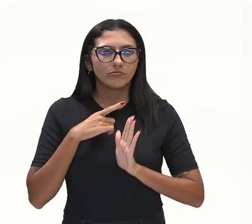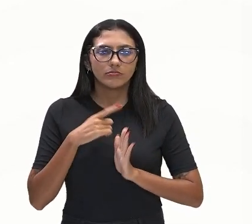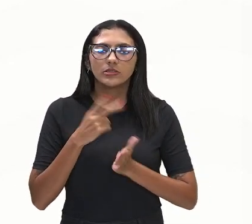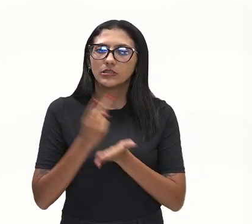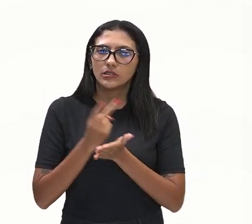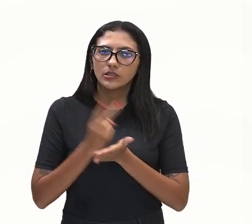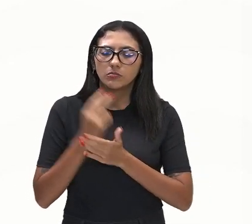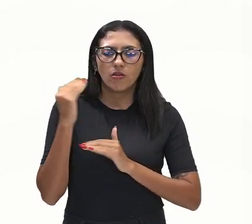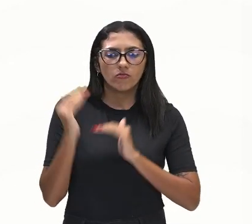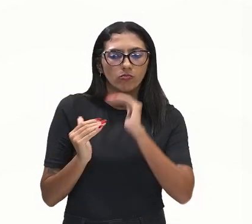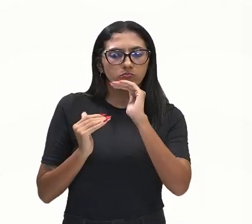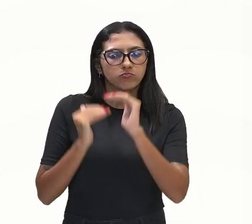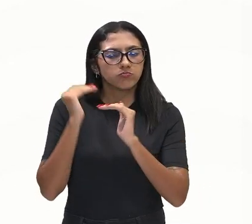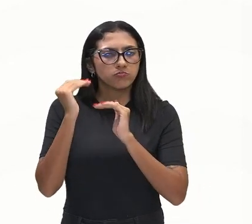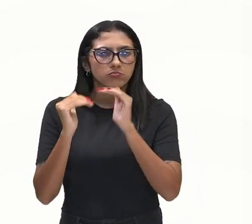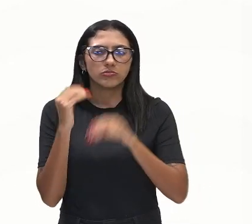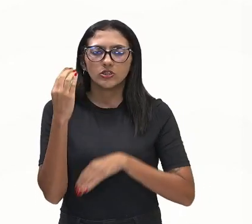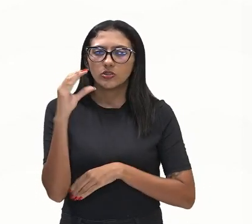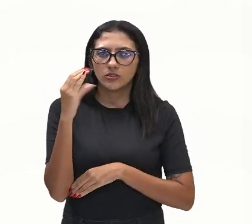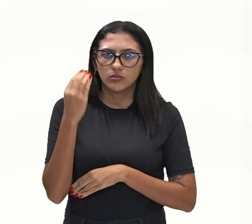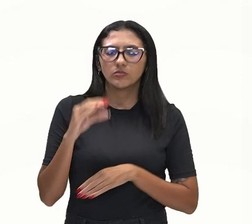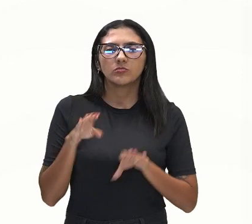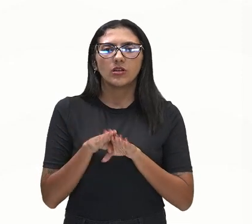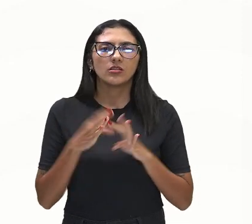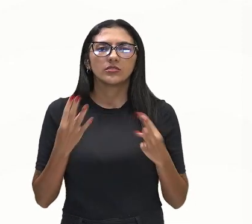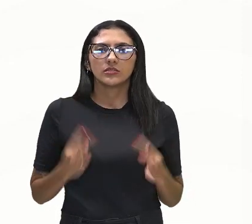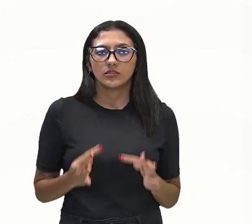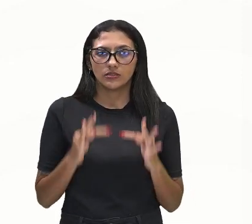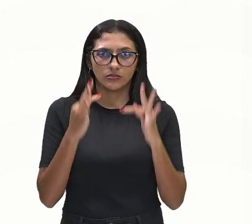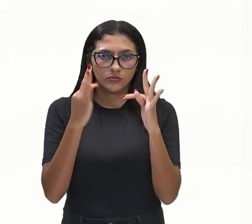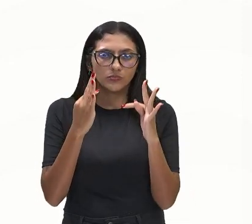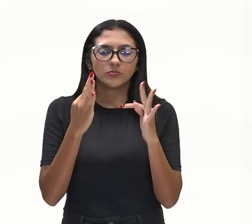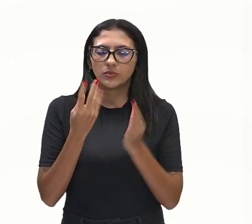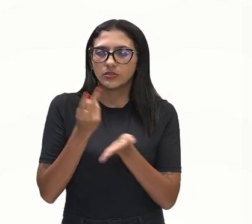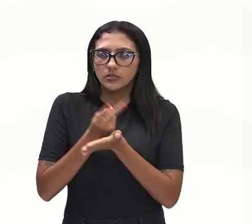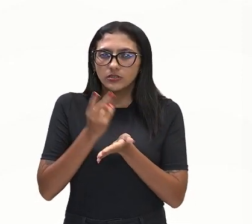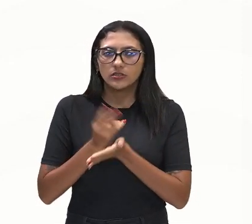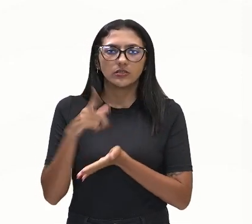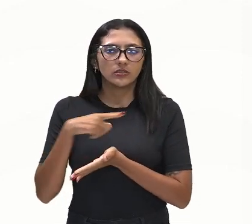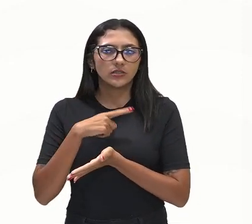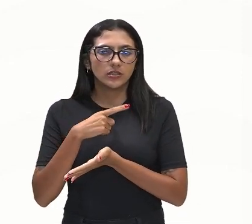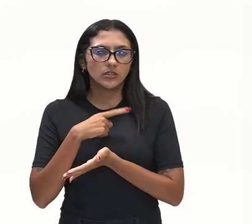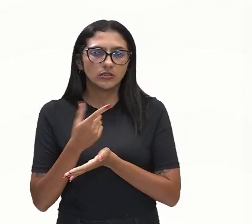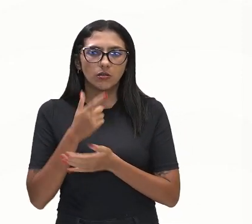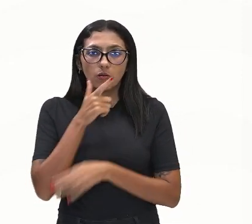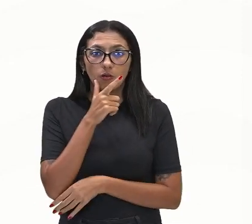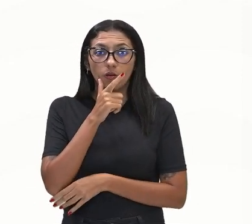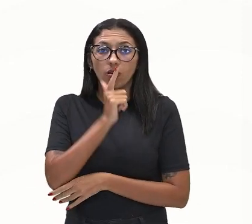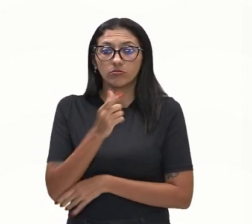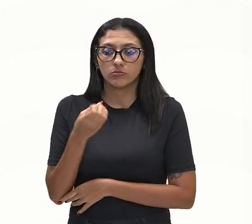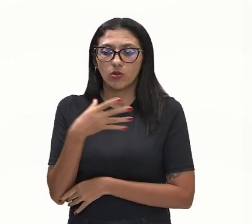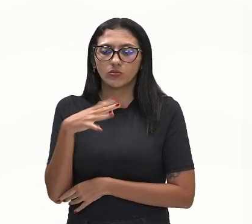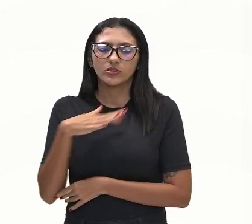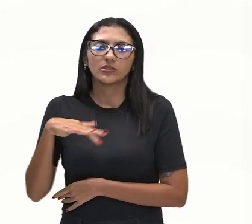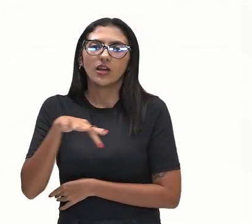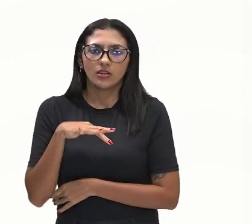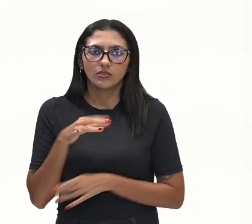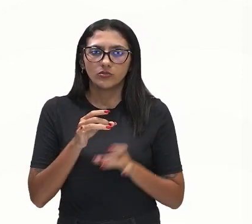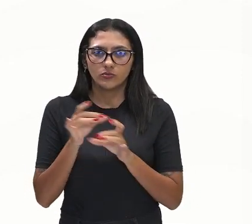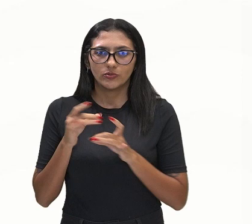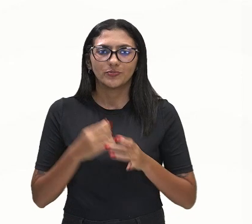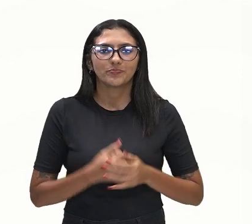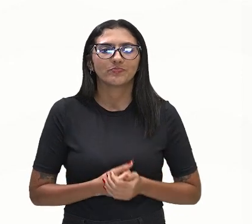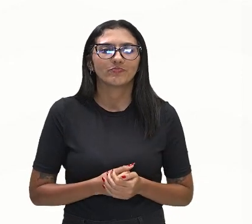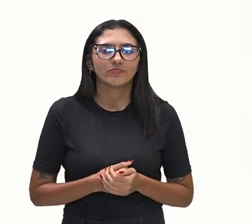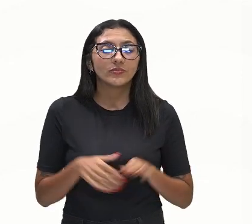avançando cientificamente, avançando tecnologicamente, então cada vez mais ela vai conseguir alcançar novos mercados. E a